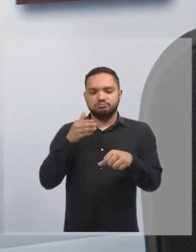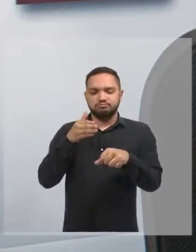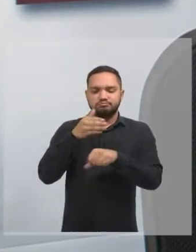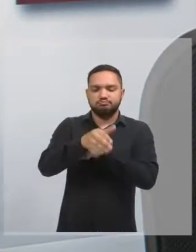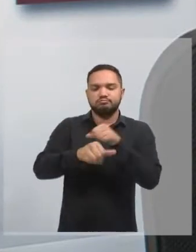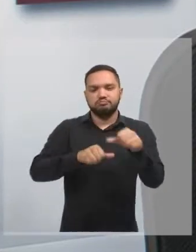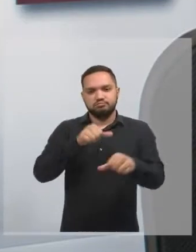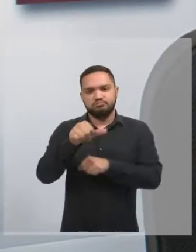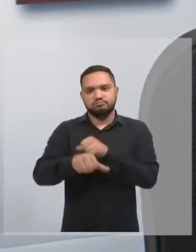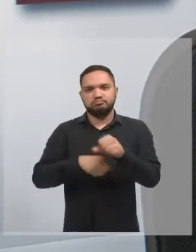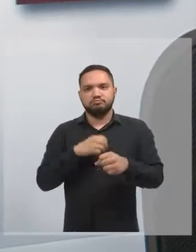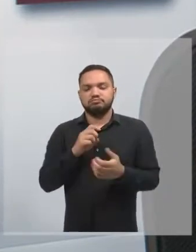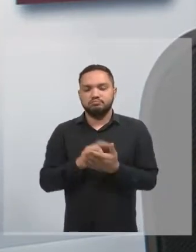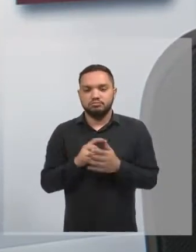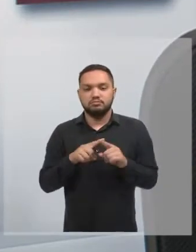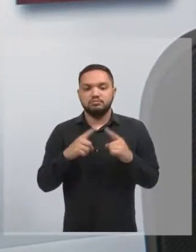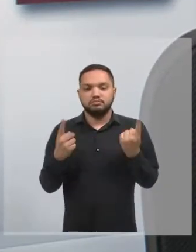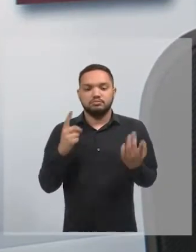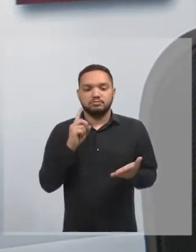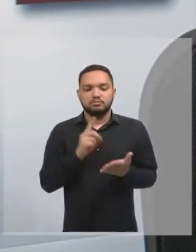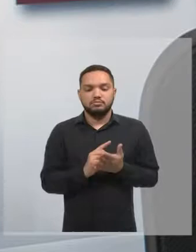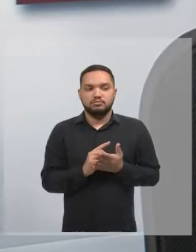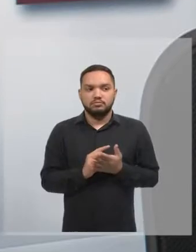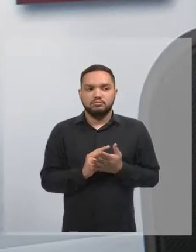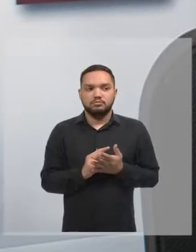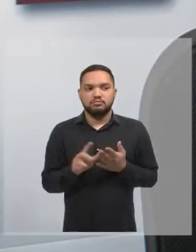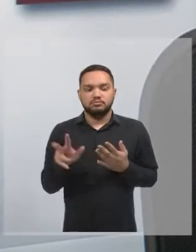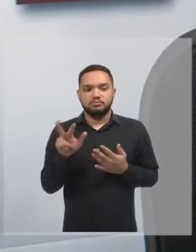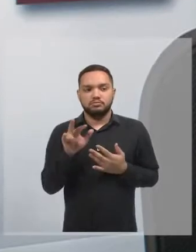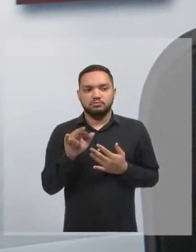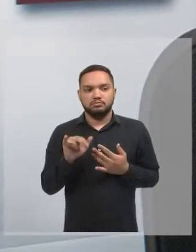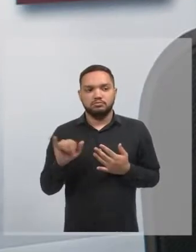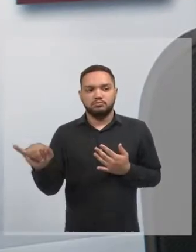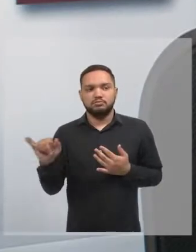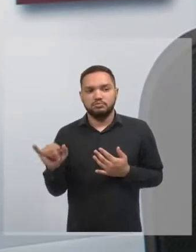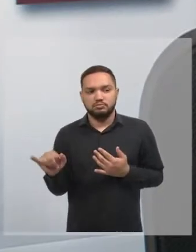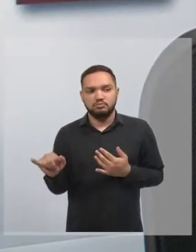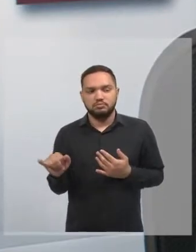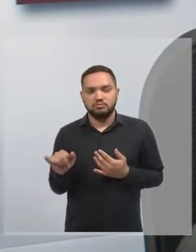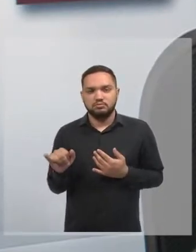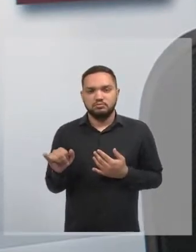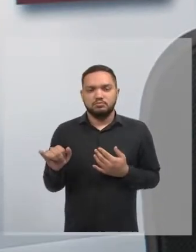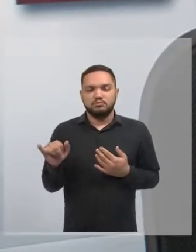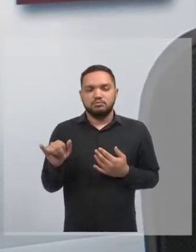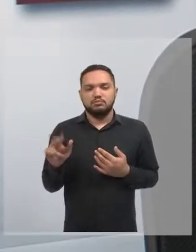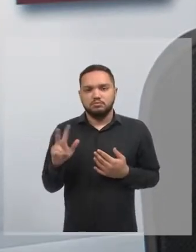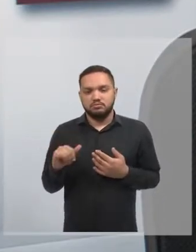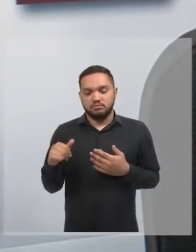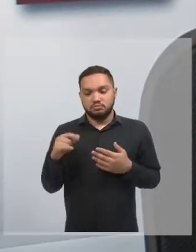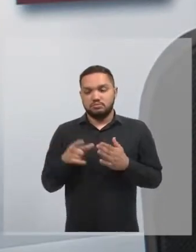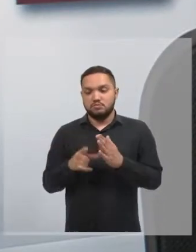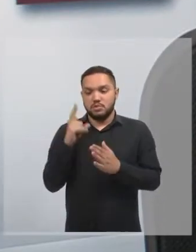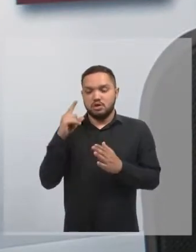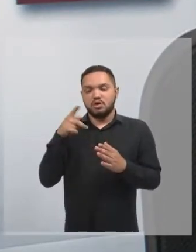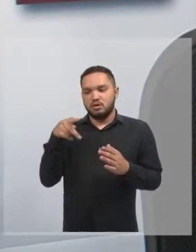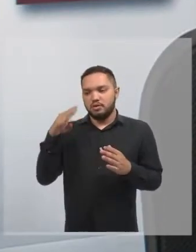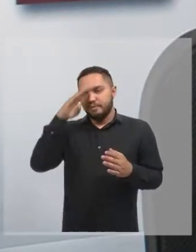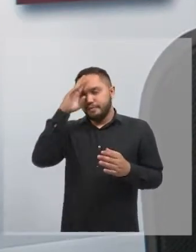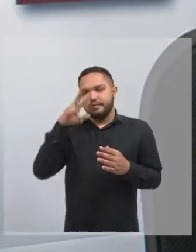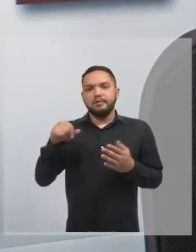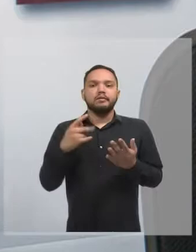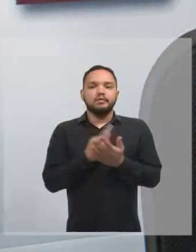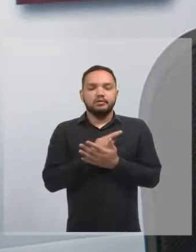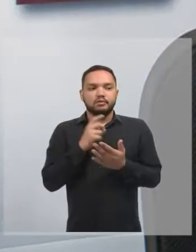porque ela é informal, mas na grande realidade ela vai acabar se tornando prática antes do final do mandato de Jair